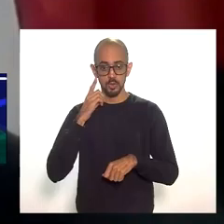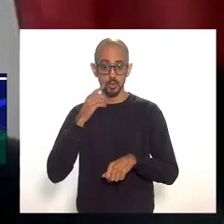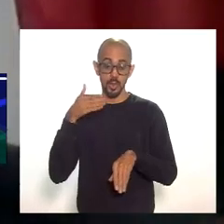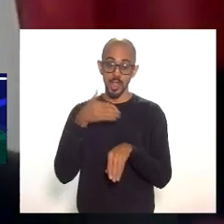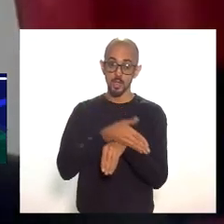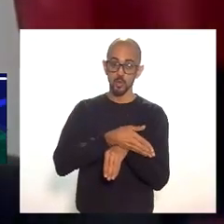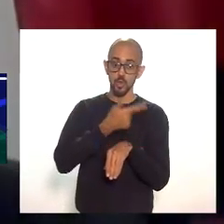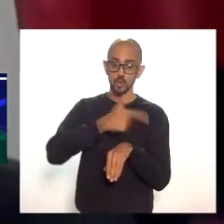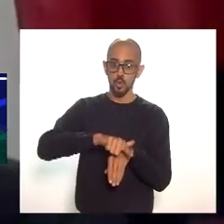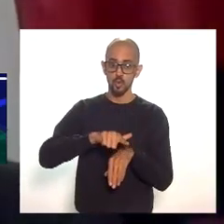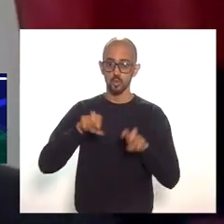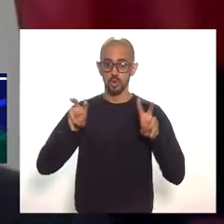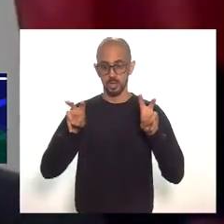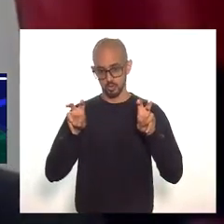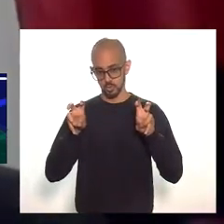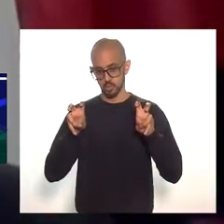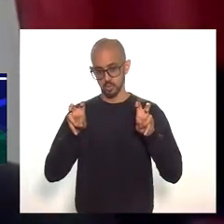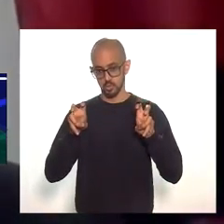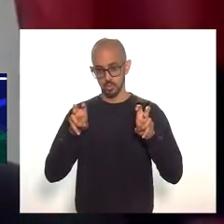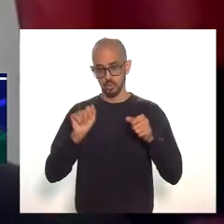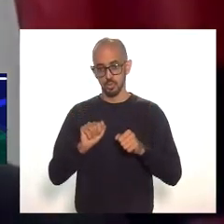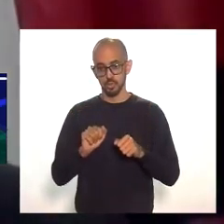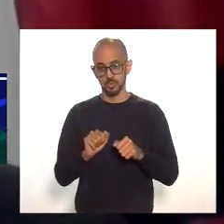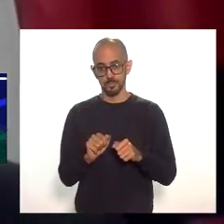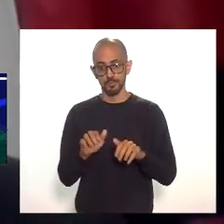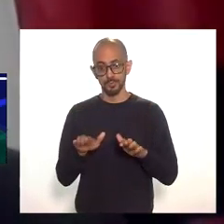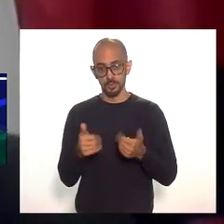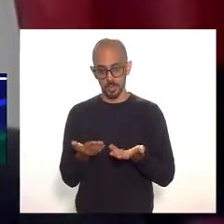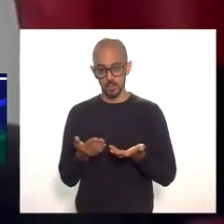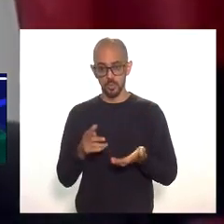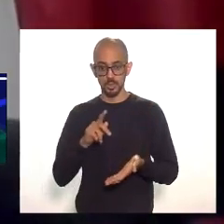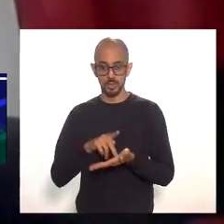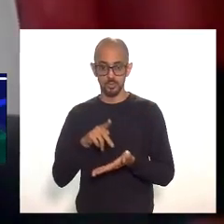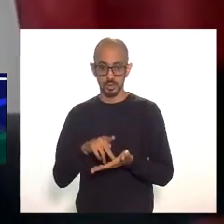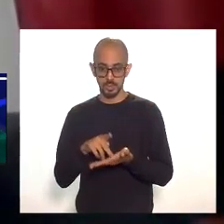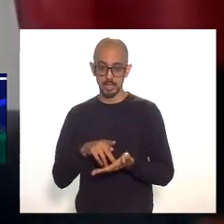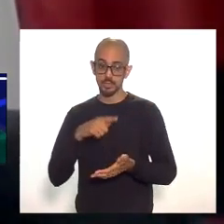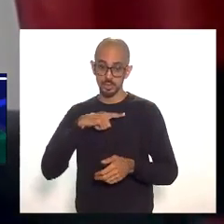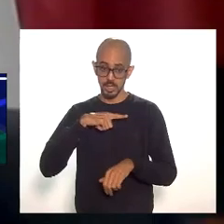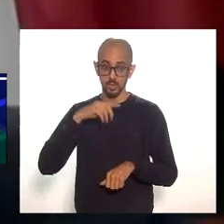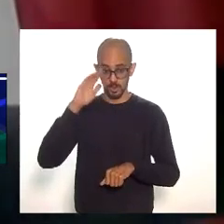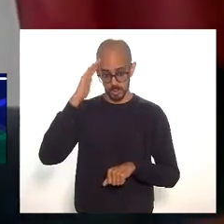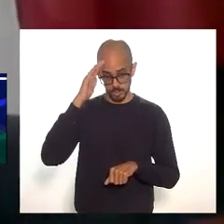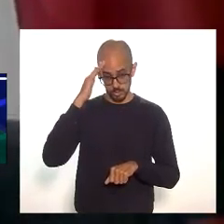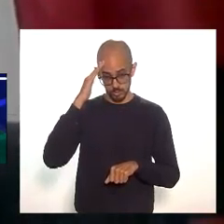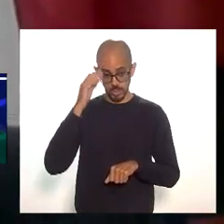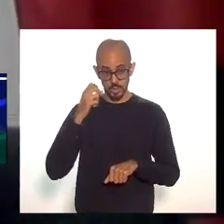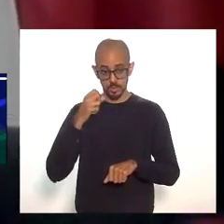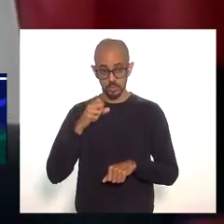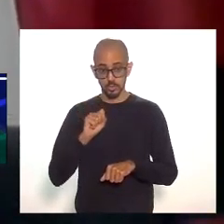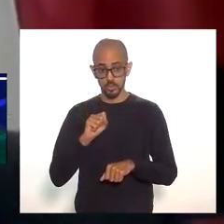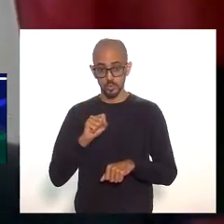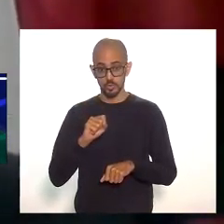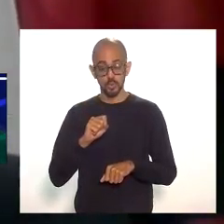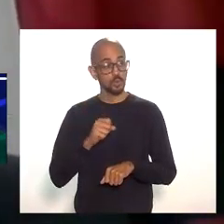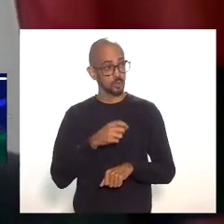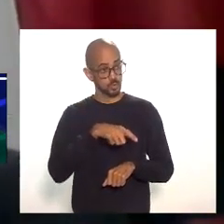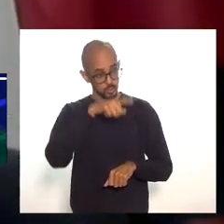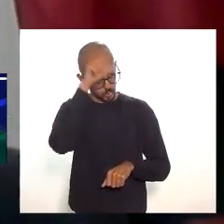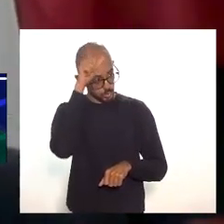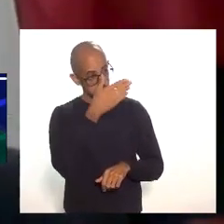assunto, que, por sua vez, tem-se um entendimento a partir do momento, deputado Luiz Paulo, que Vossa